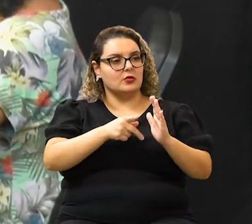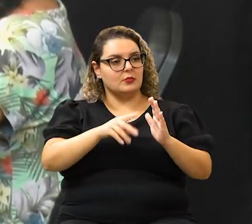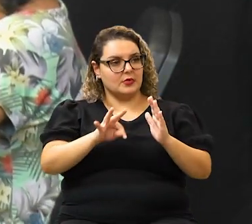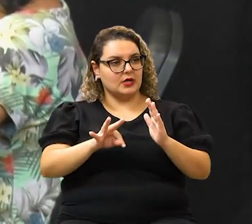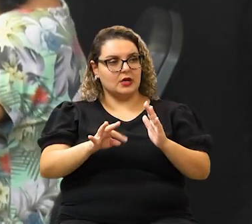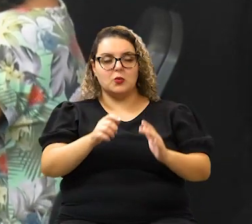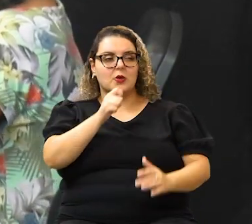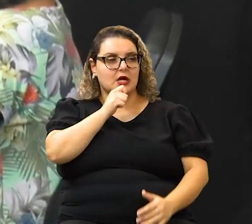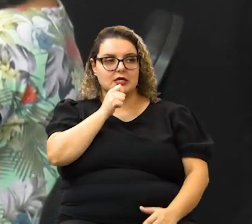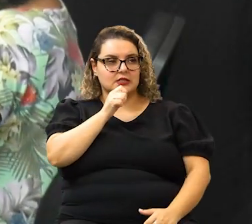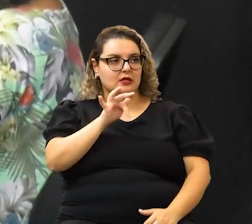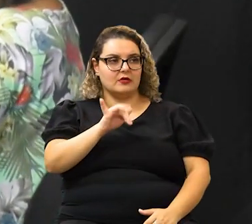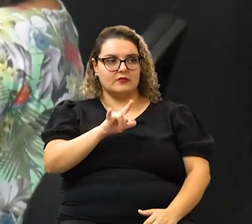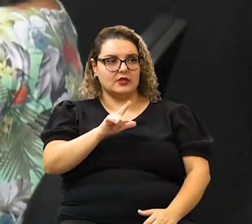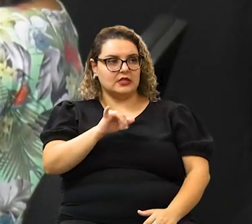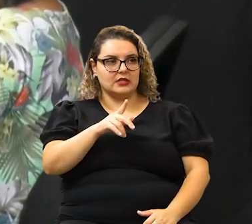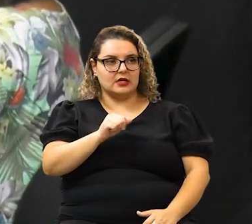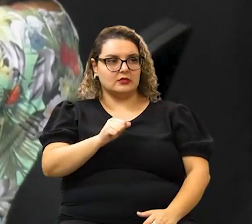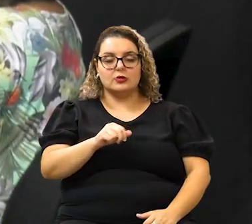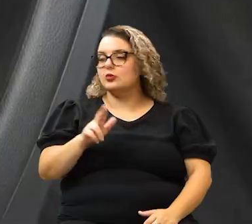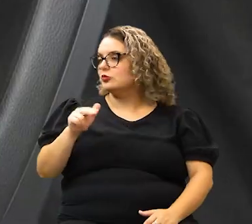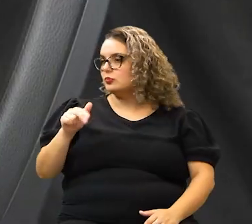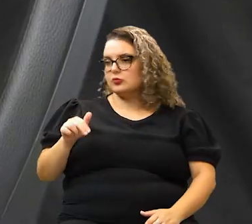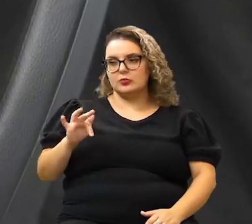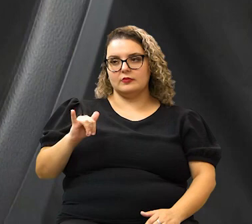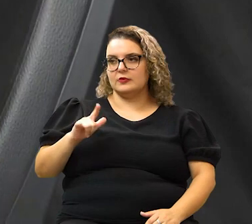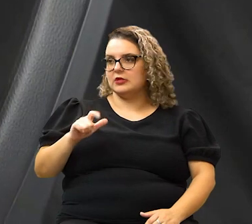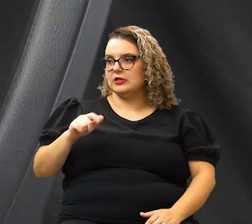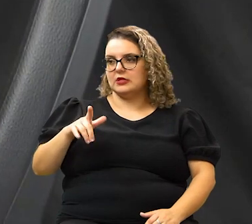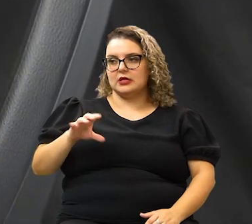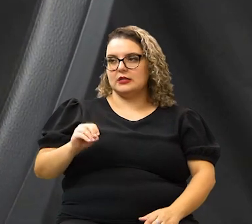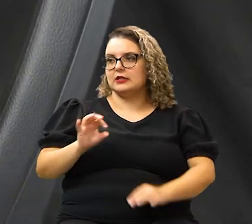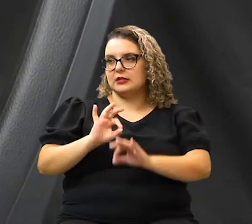nenhum partido? Não, eu nunca tinha sido filiada a nenhum partido. Tá. Eu acompanhava